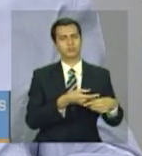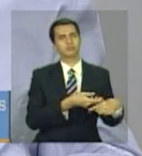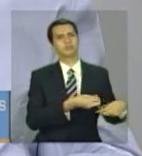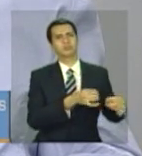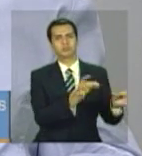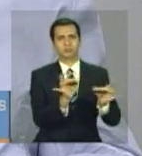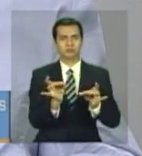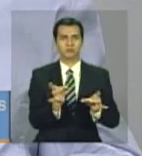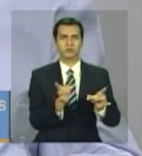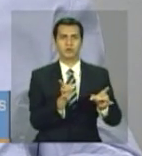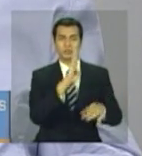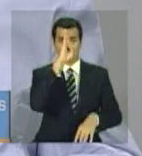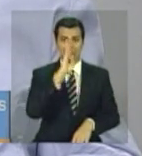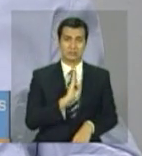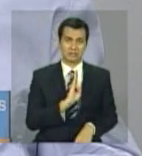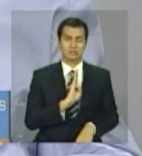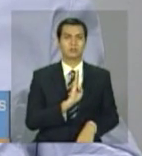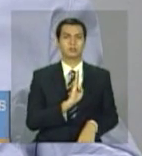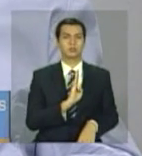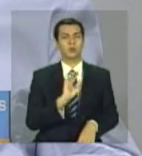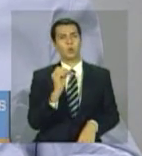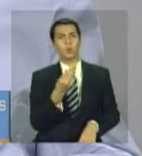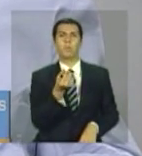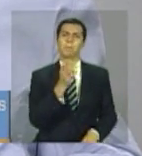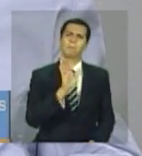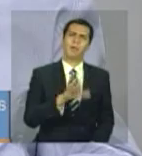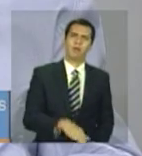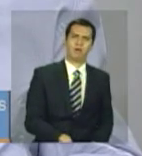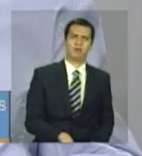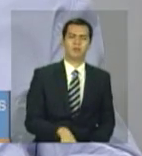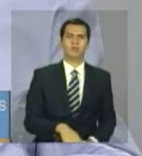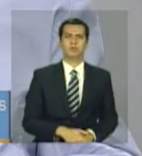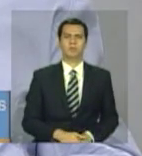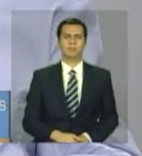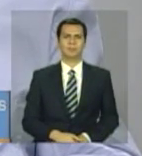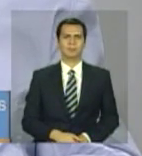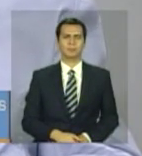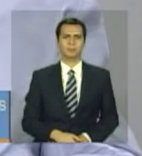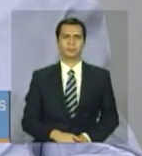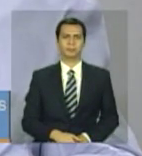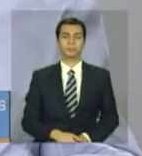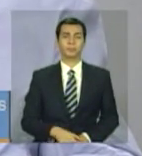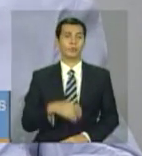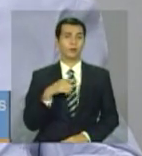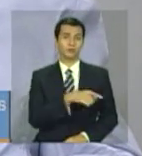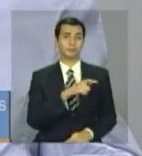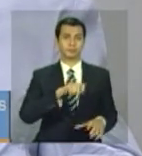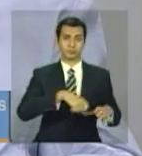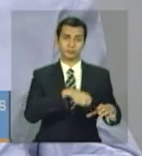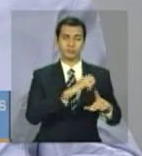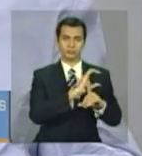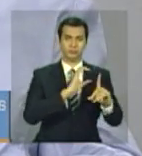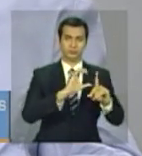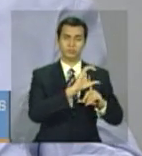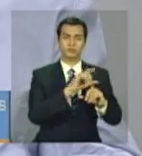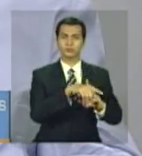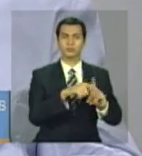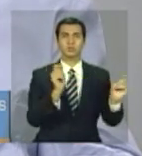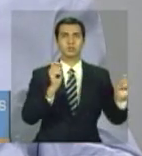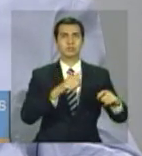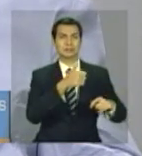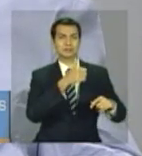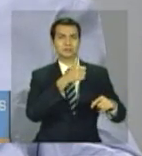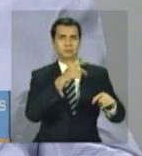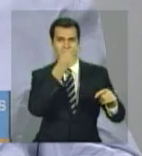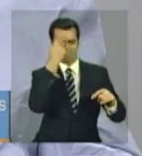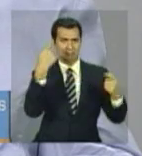de forma gratuita, né, ou também a preços populares, né? Então, se ela não necessariamente ela teria que estar nesse município acima de 100 mil, ela pode estar no